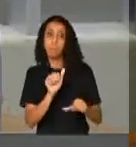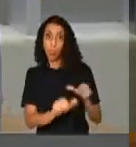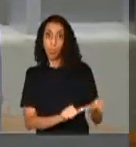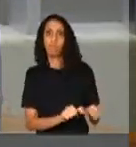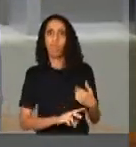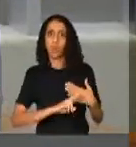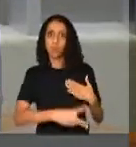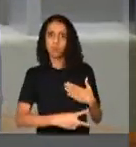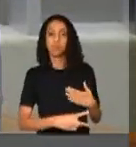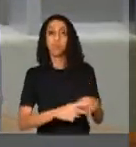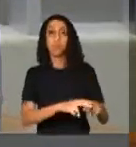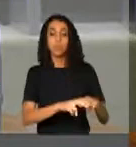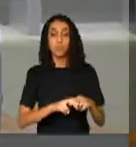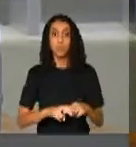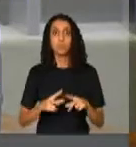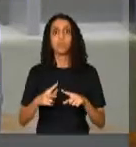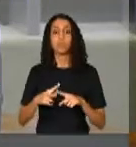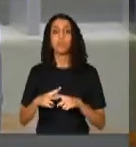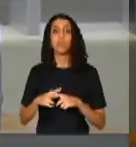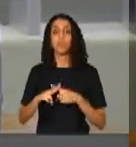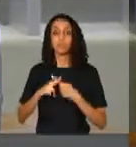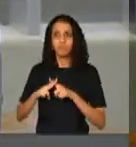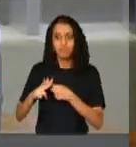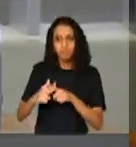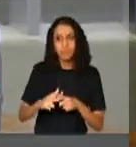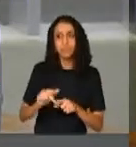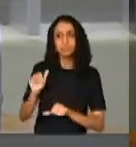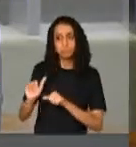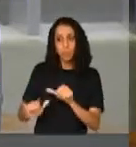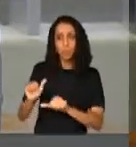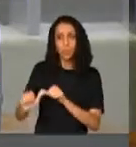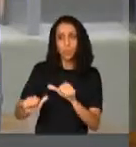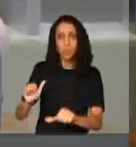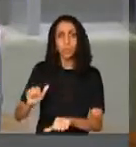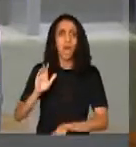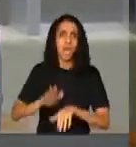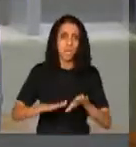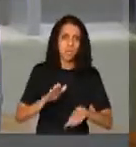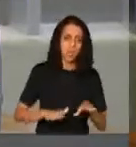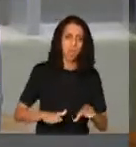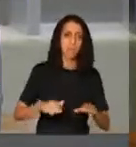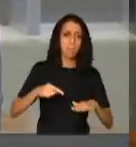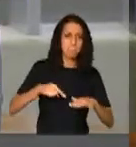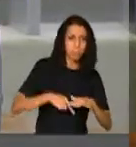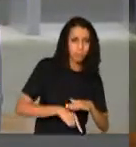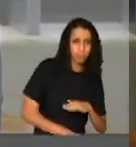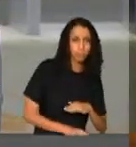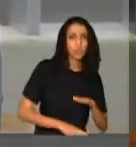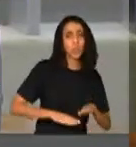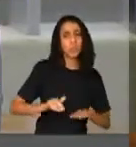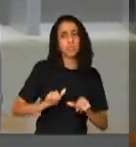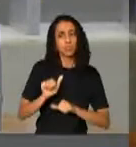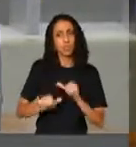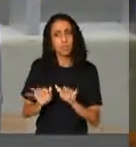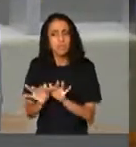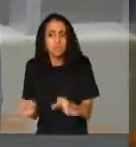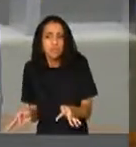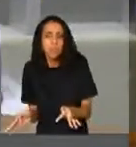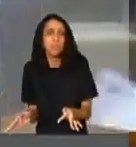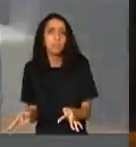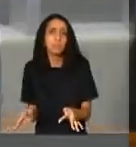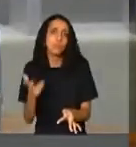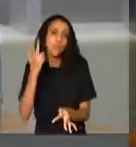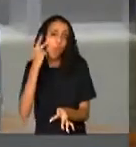previdência e, por isso, ajustes permanentemente são necessários, ora de maneira mais profunda. Quando não são feitos esses